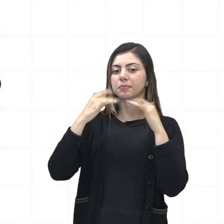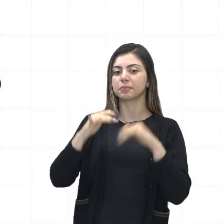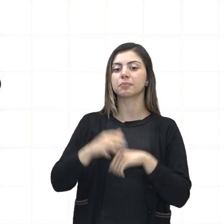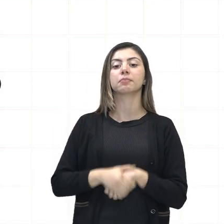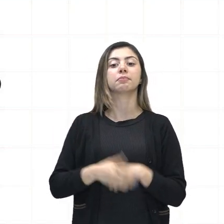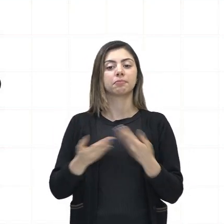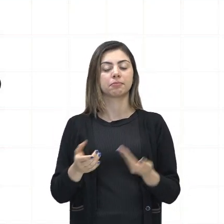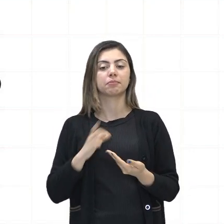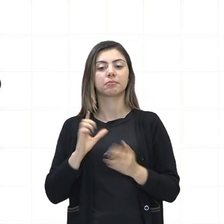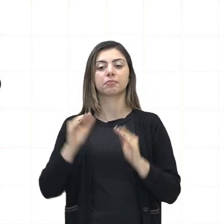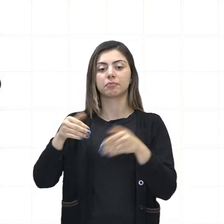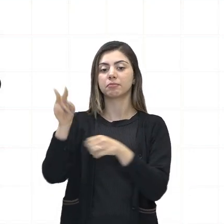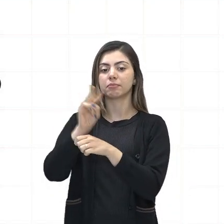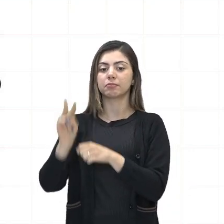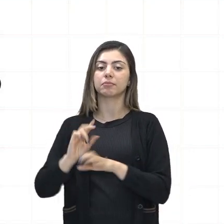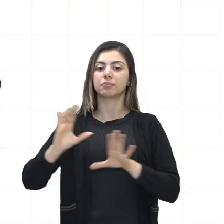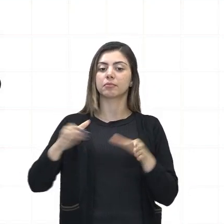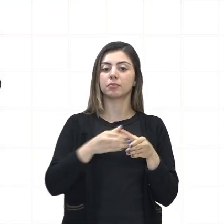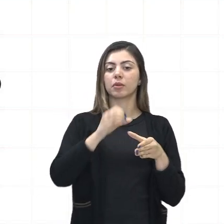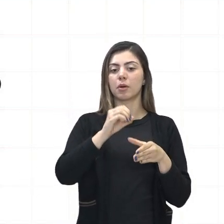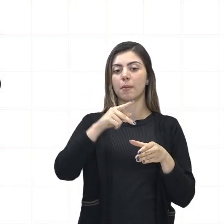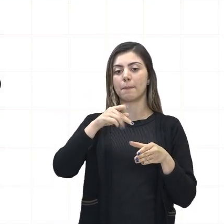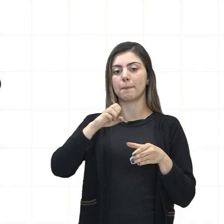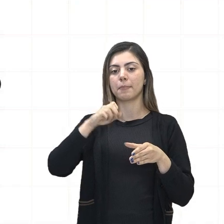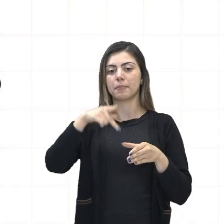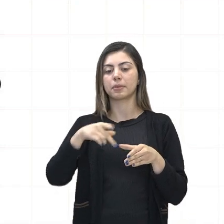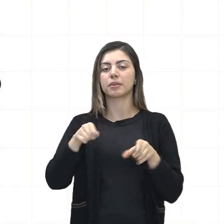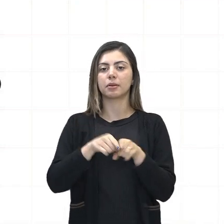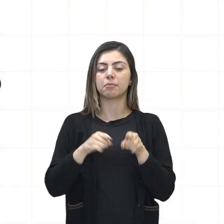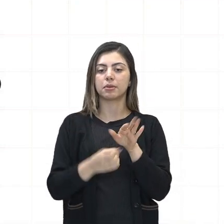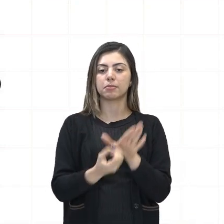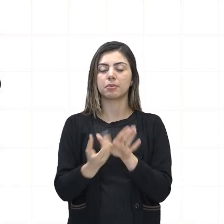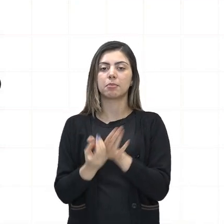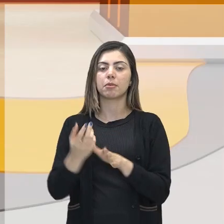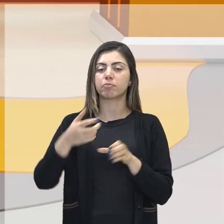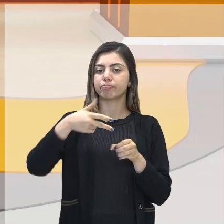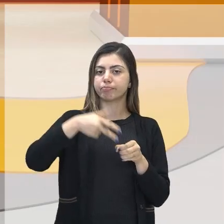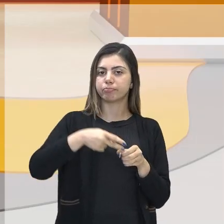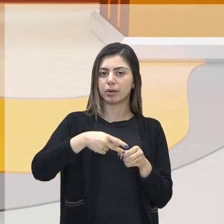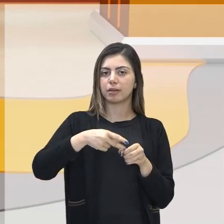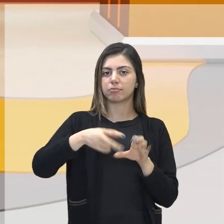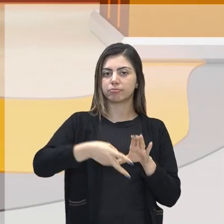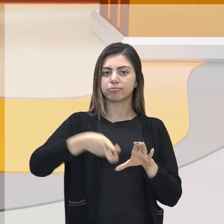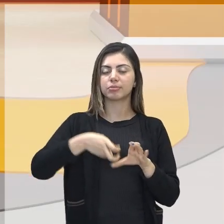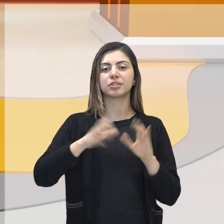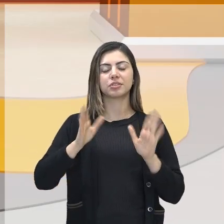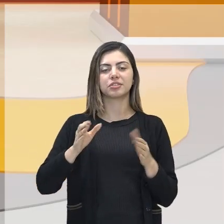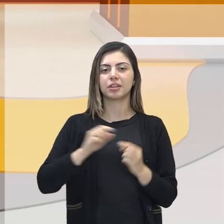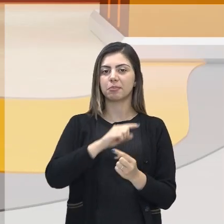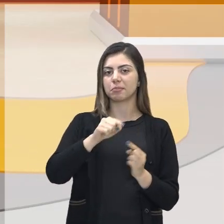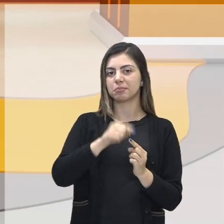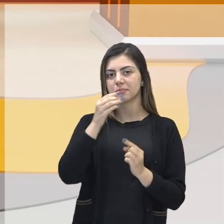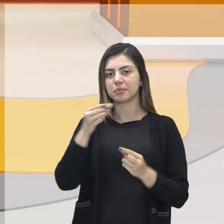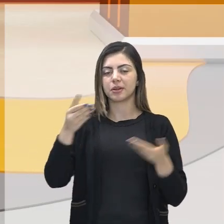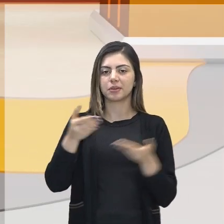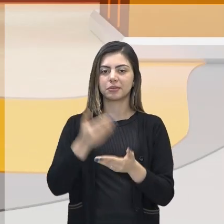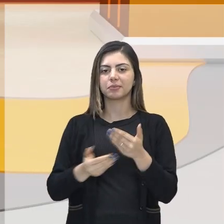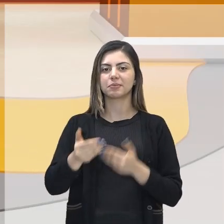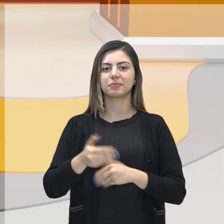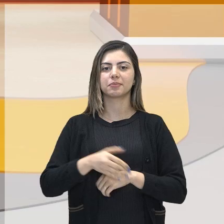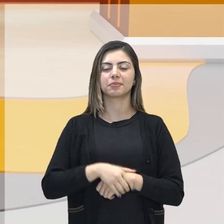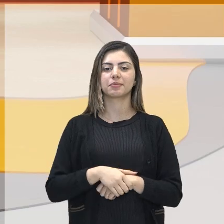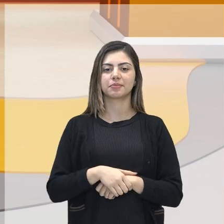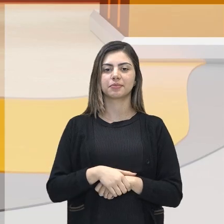Venezuela como membro da OPEP e a produção de petróleo. Feita a apresentação do objeto de conhecimento, a gente vai dar início à nossa